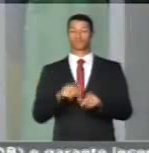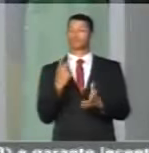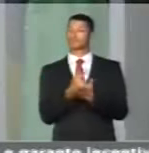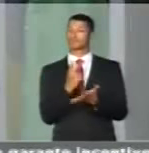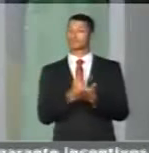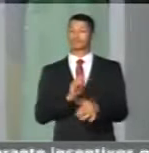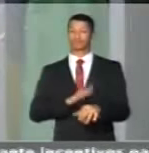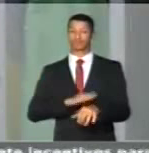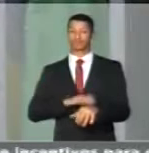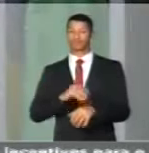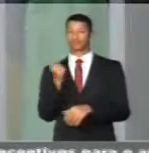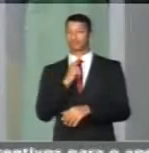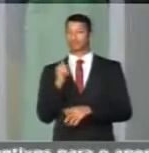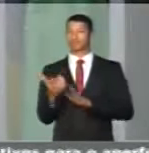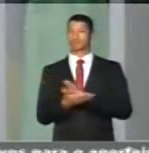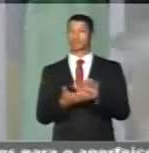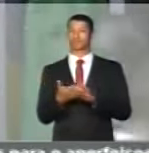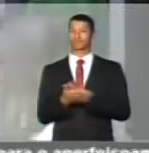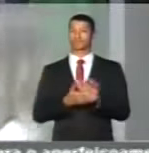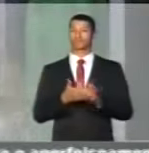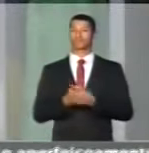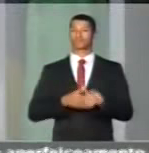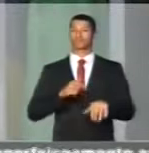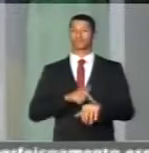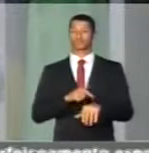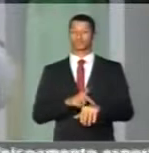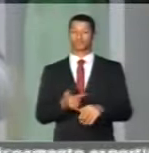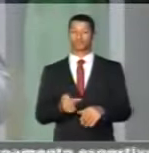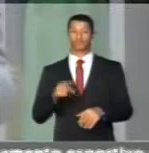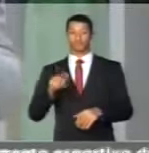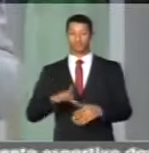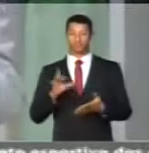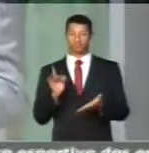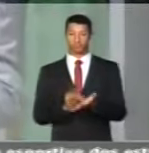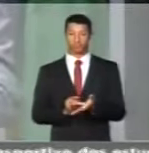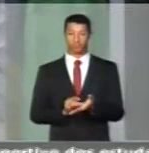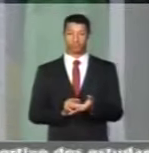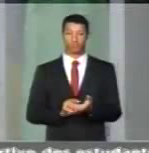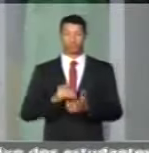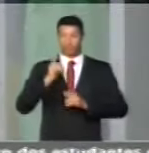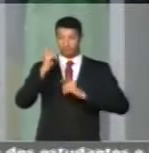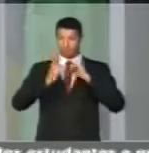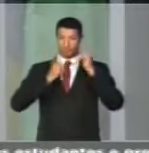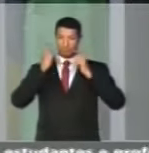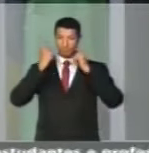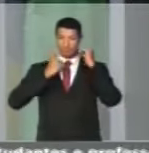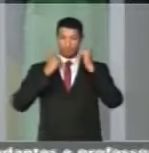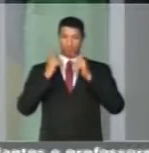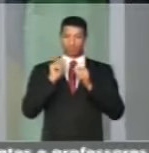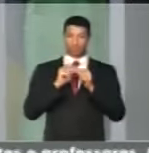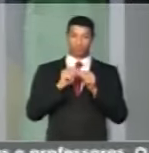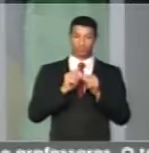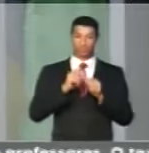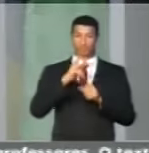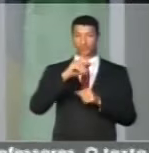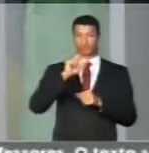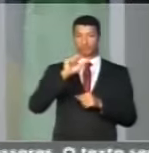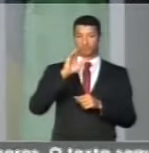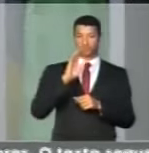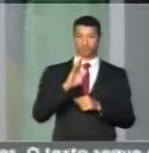mesmo tempo, sem nenhuma alternativa para esse momento. É exatamente essa preocupação que fez com que o